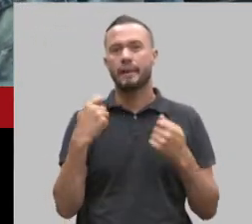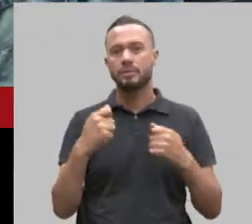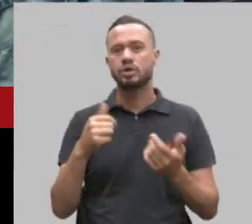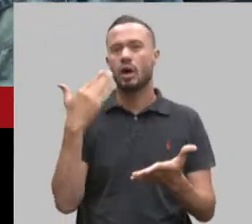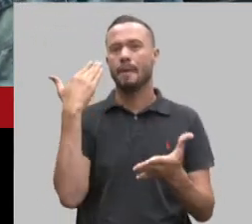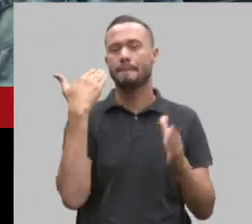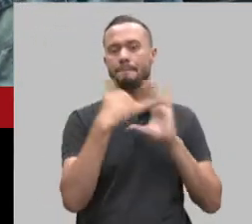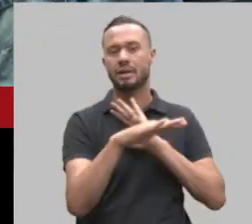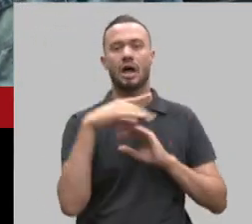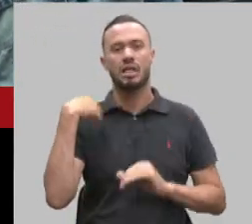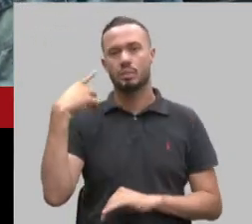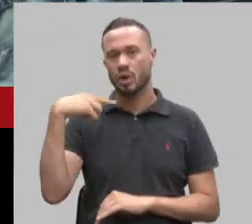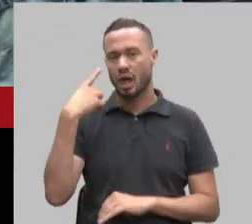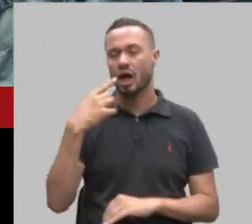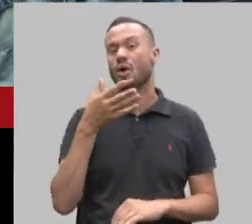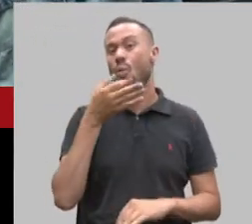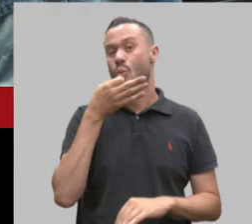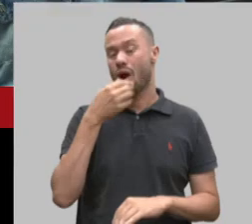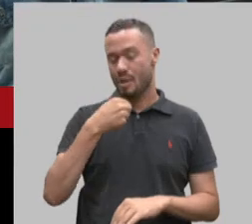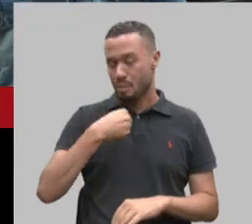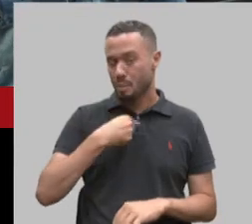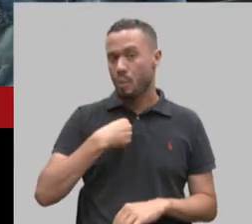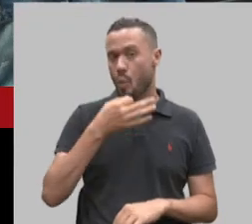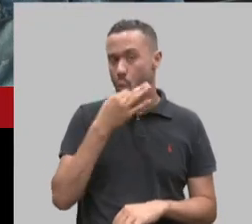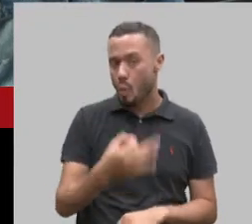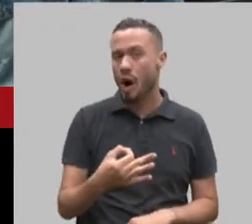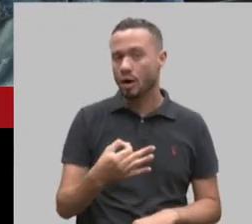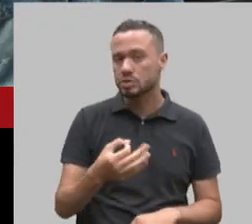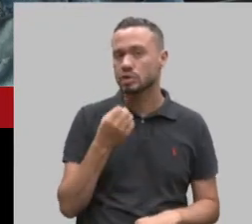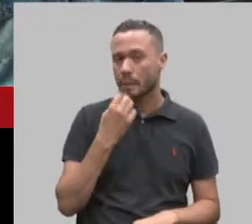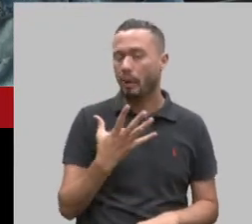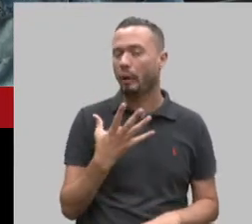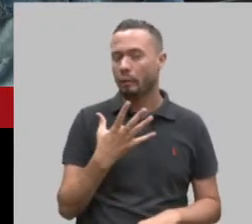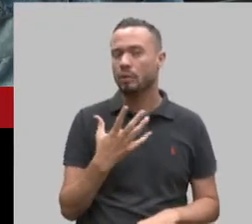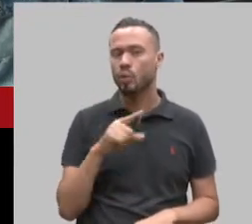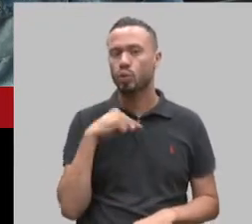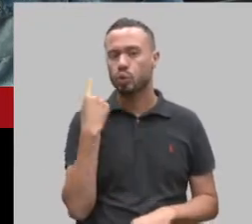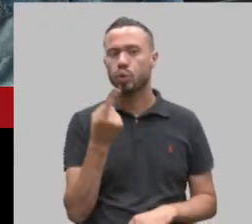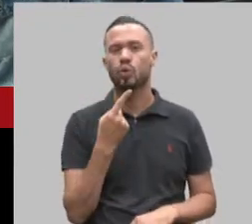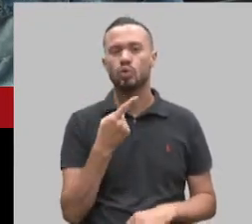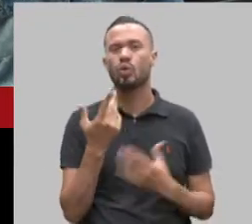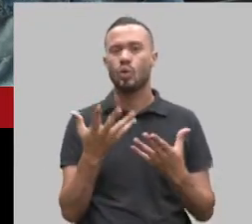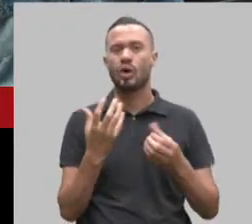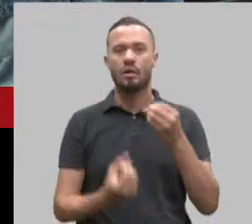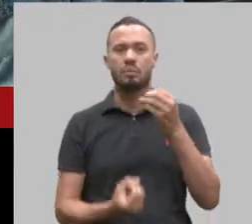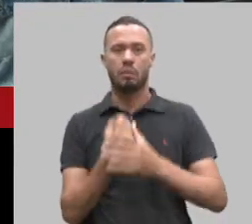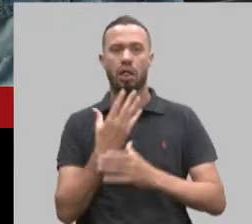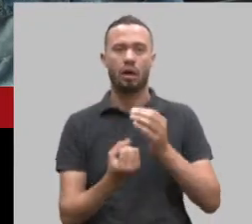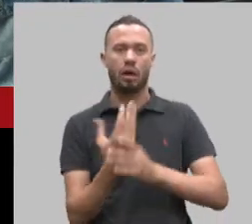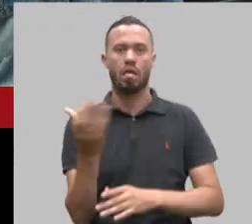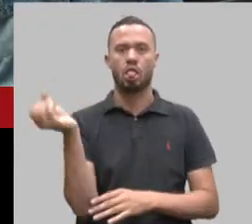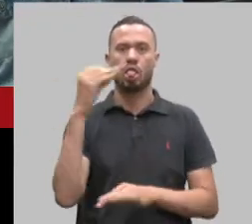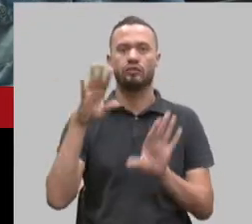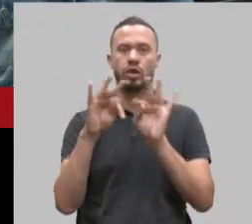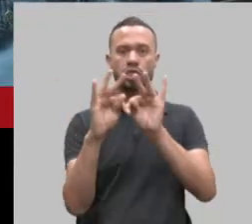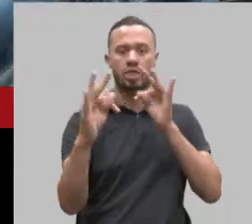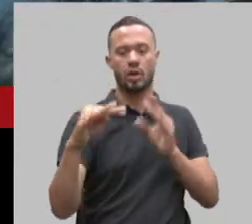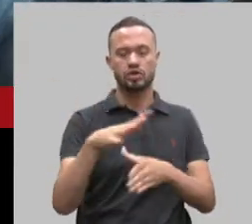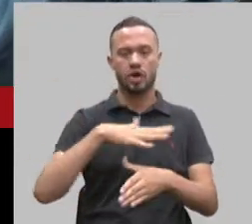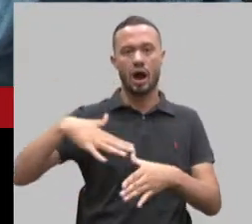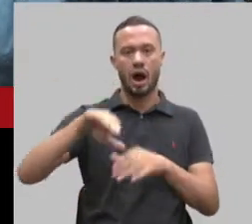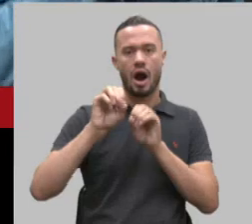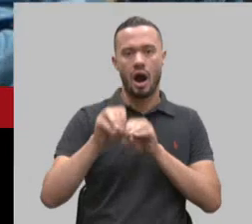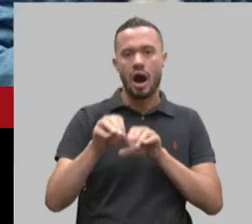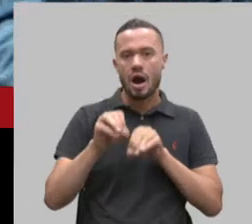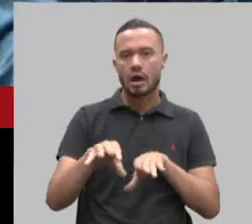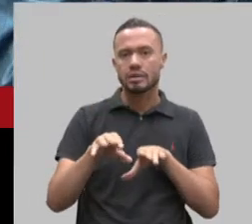então eu sou a favor da finalidade Inclusive acho que todos são a favor da implementação de novas tecnologias no ambiente de aprendizagem Só que